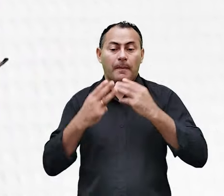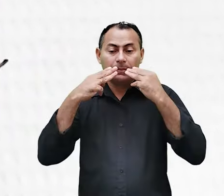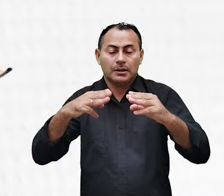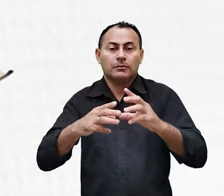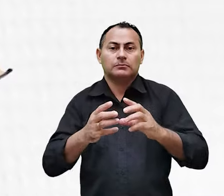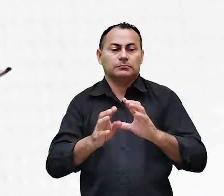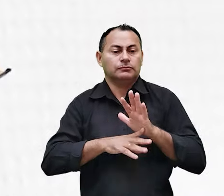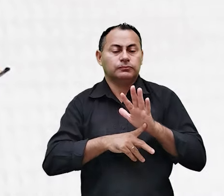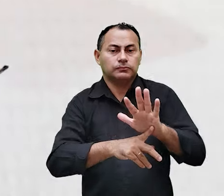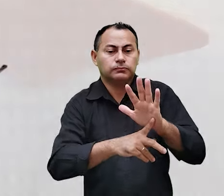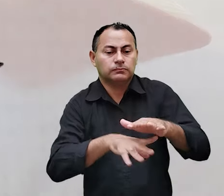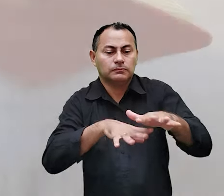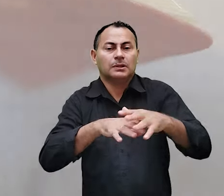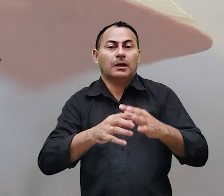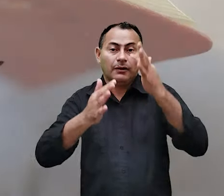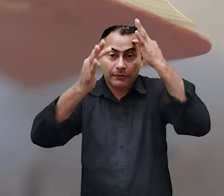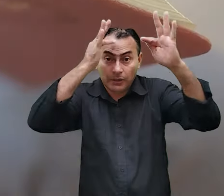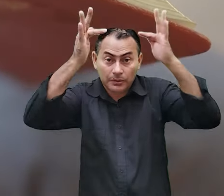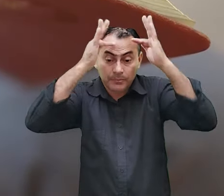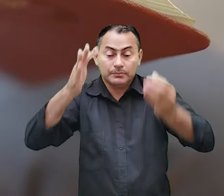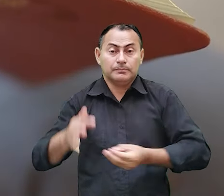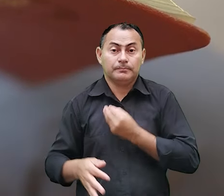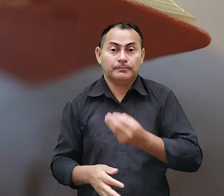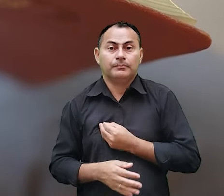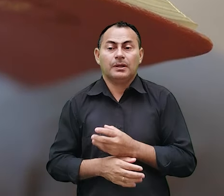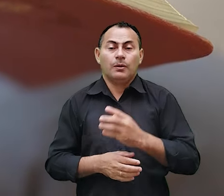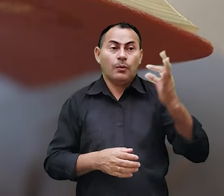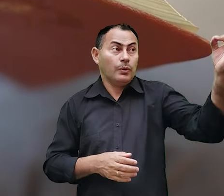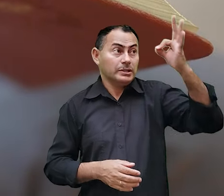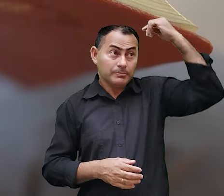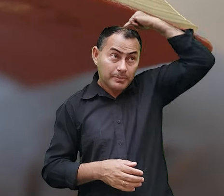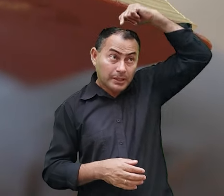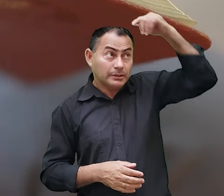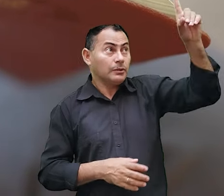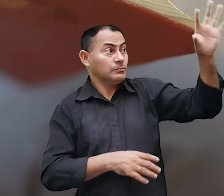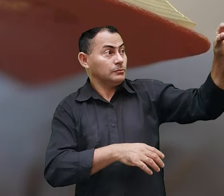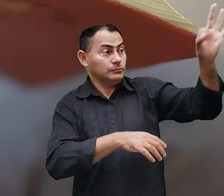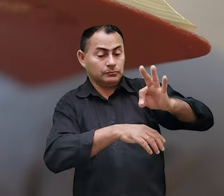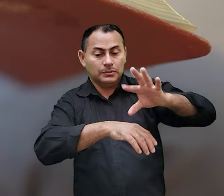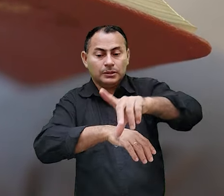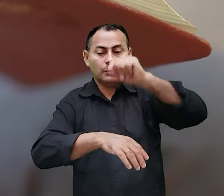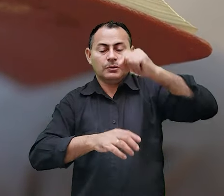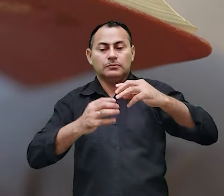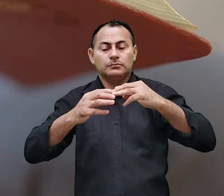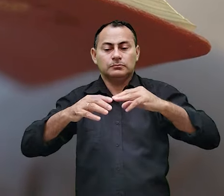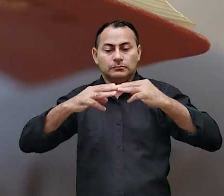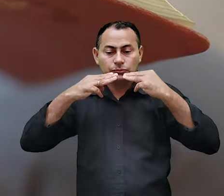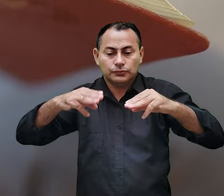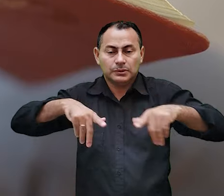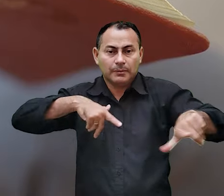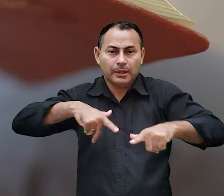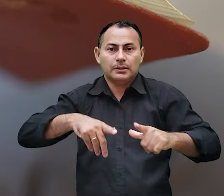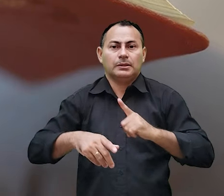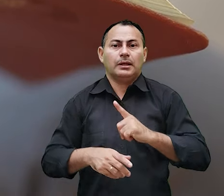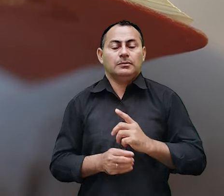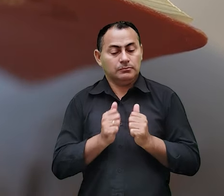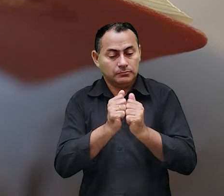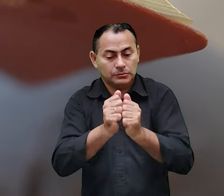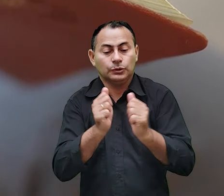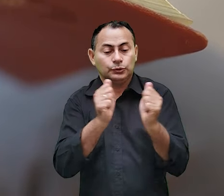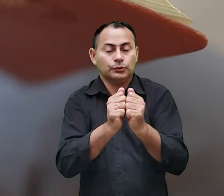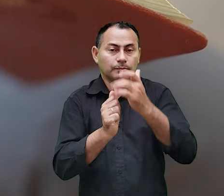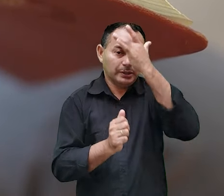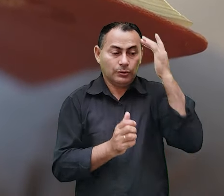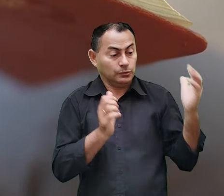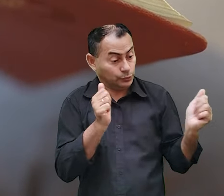atenção. Eu tenho uma missão e um manifesto. Tenho uma filosofia de vida. O Espírito de Deus me ungiu para exercer esse ministério. Quero